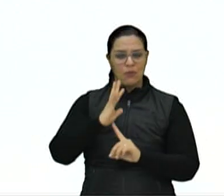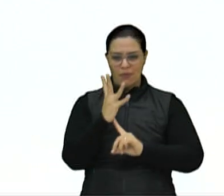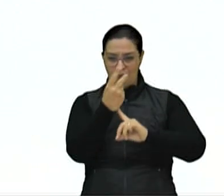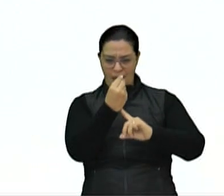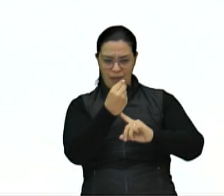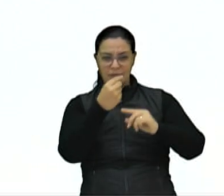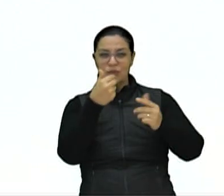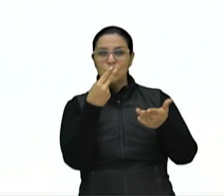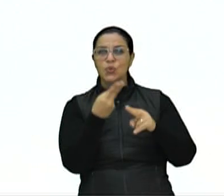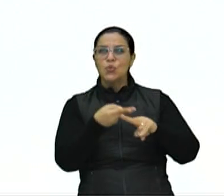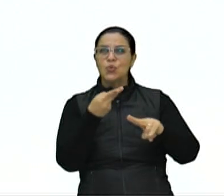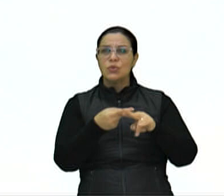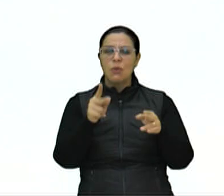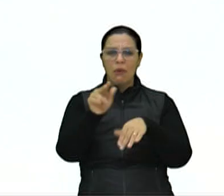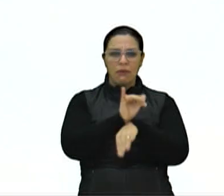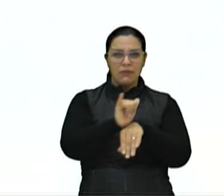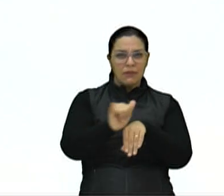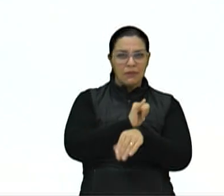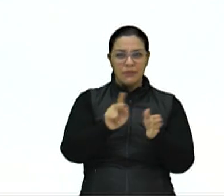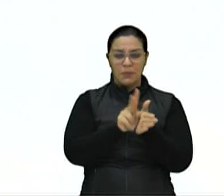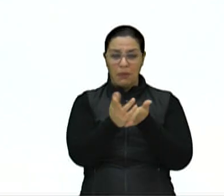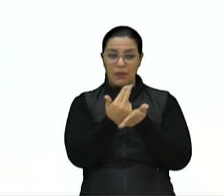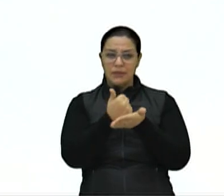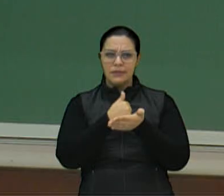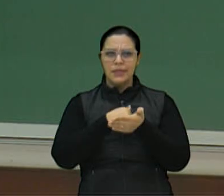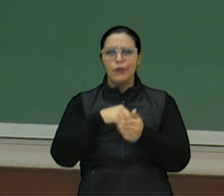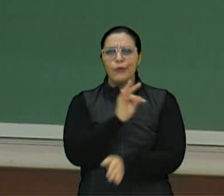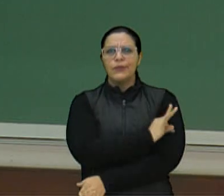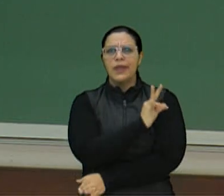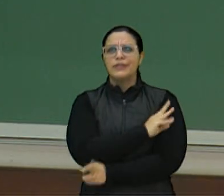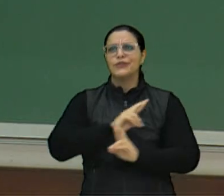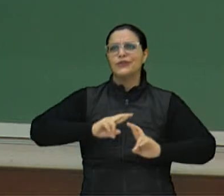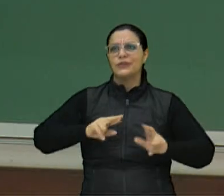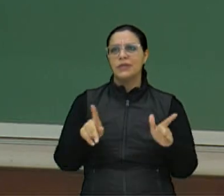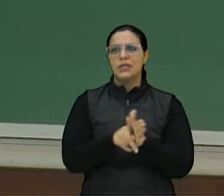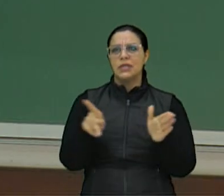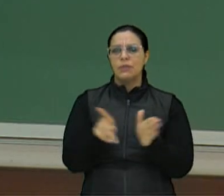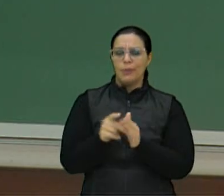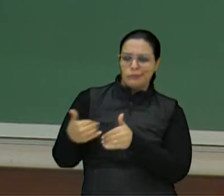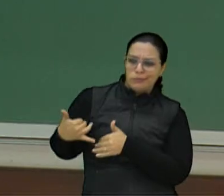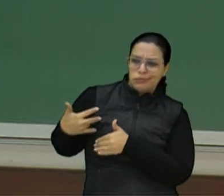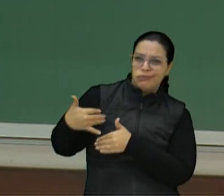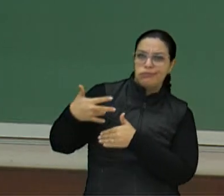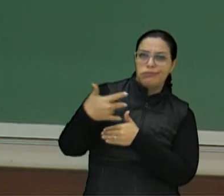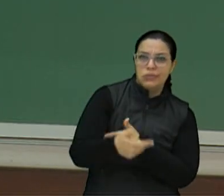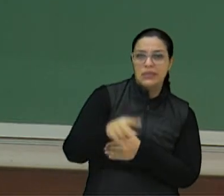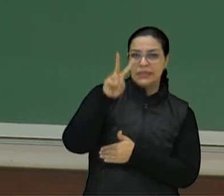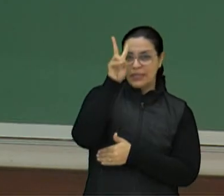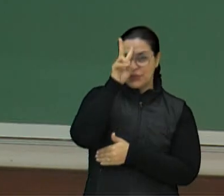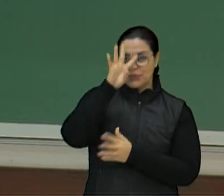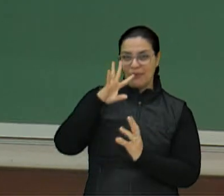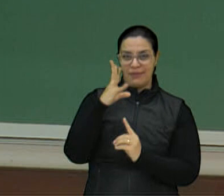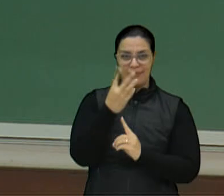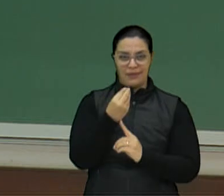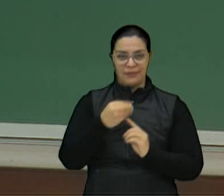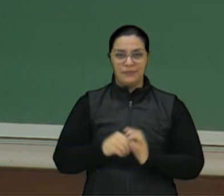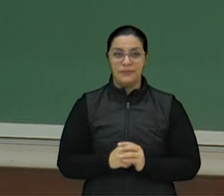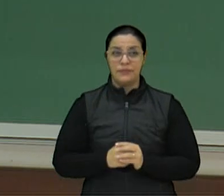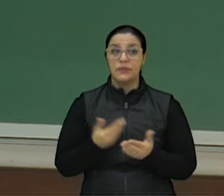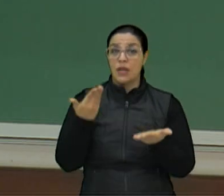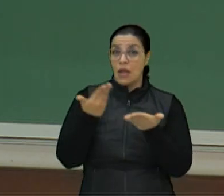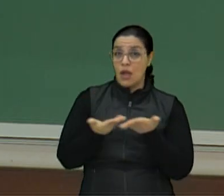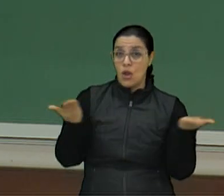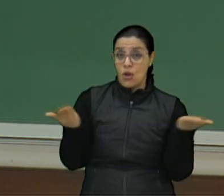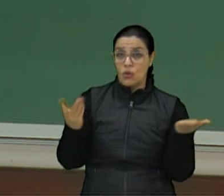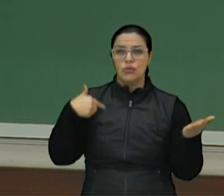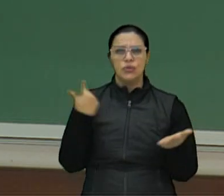exploram essas formas de desenho com técnicas variadas em suas obras no decorrer de toda a história da arte. Na aula